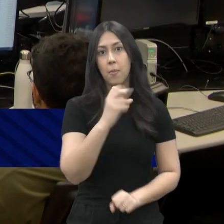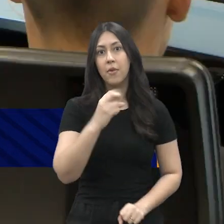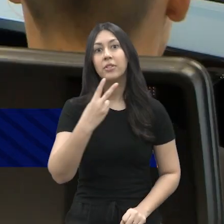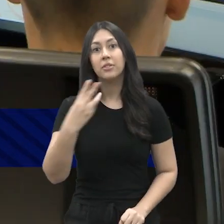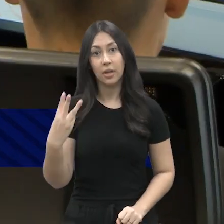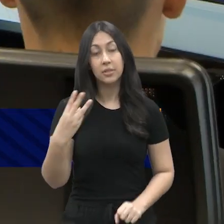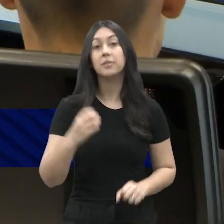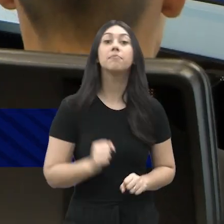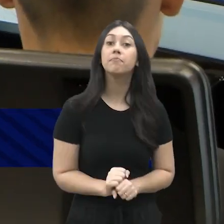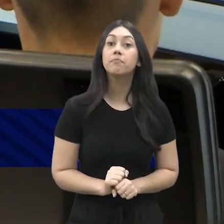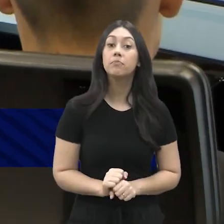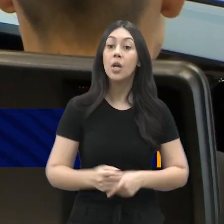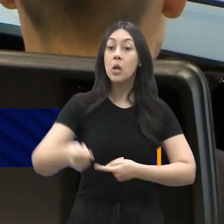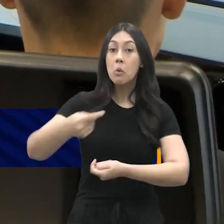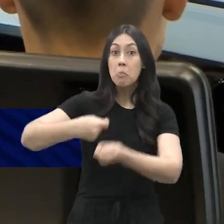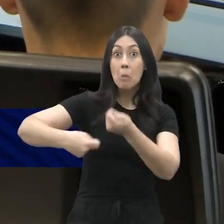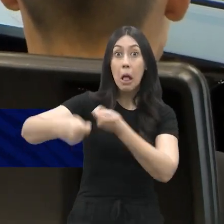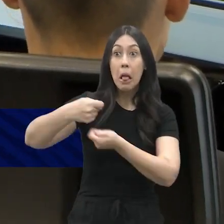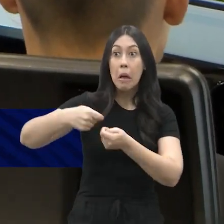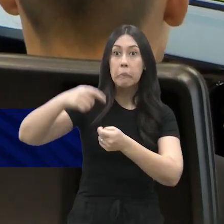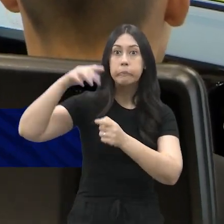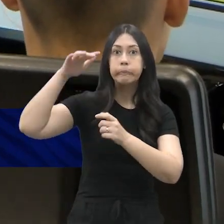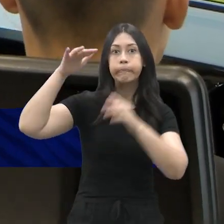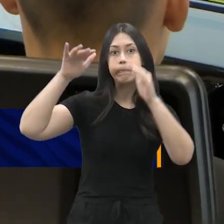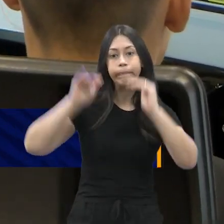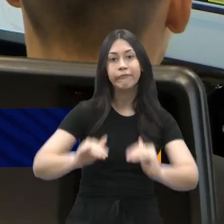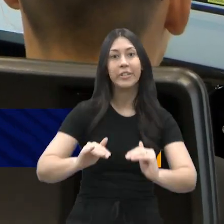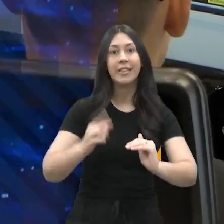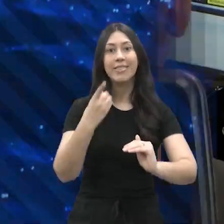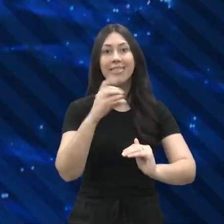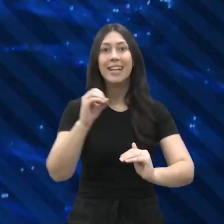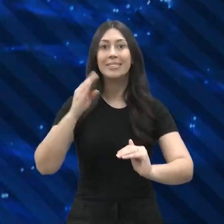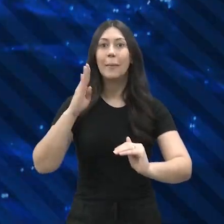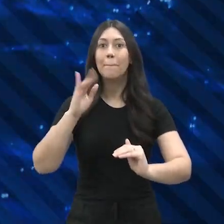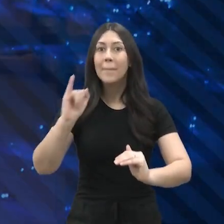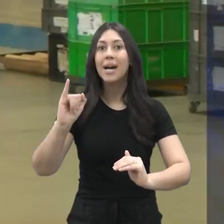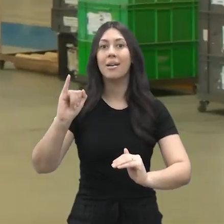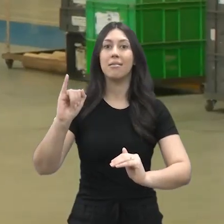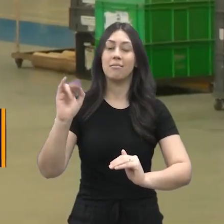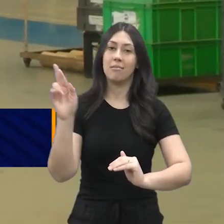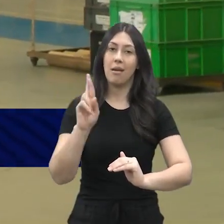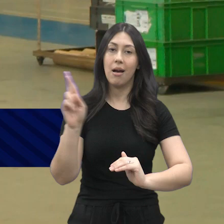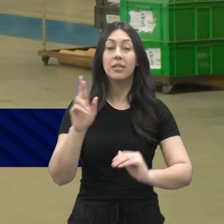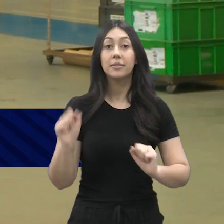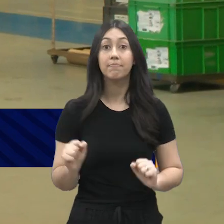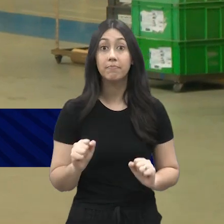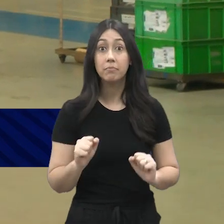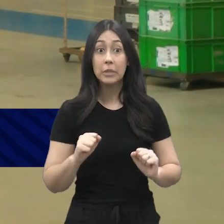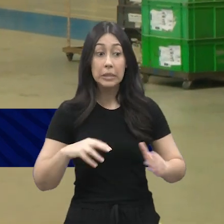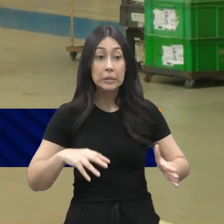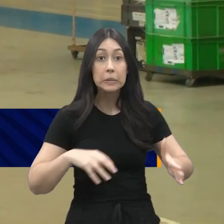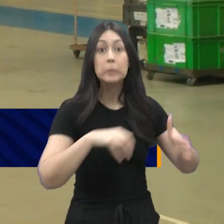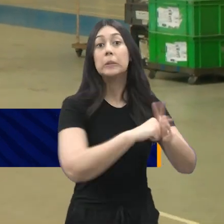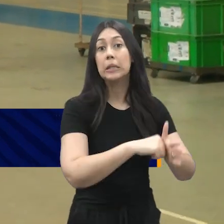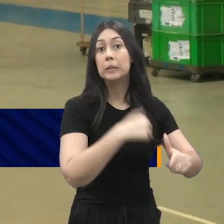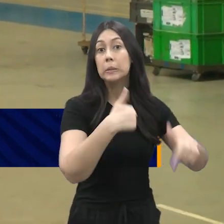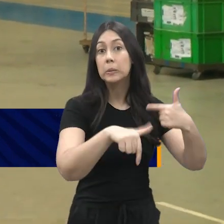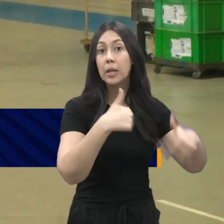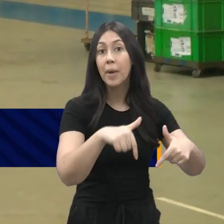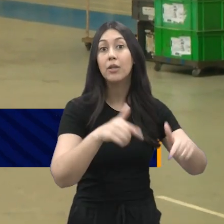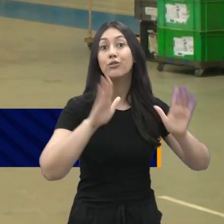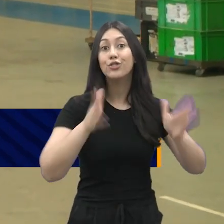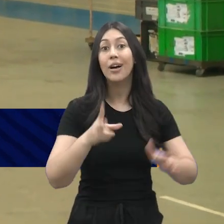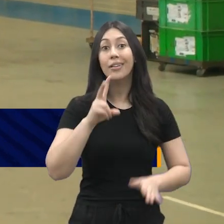2023. O impacto financeiro foi de 10 bilhões de reais. Acidente de trabalho. O Brasil registrou 500